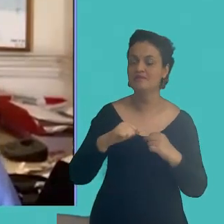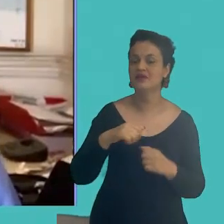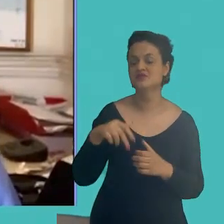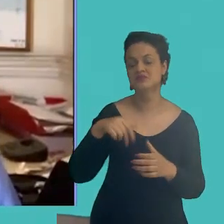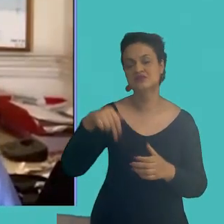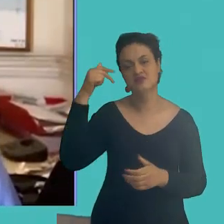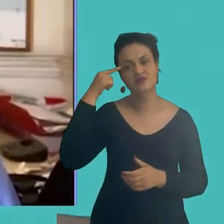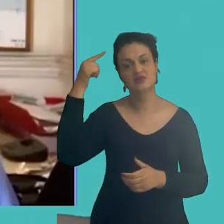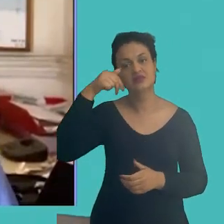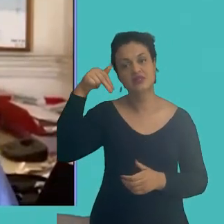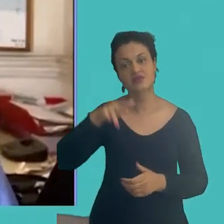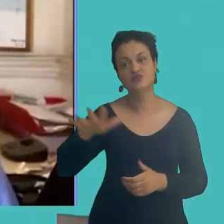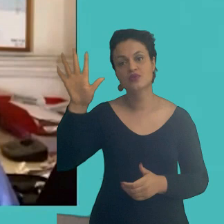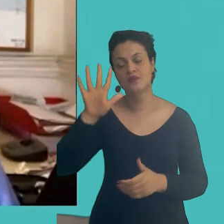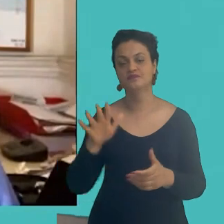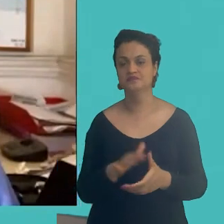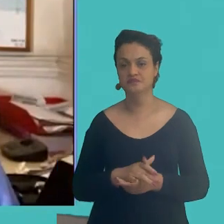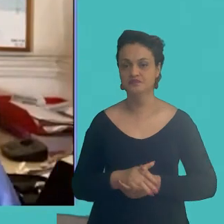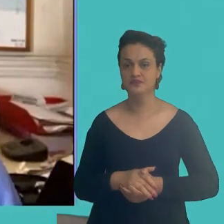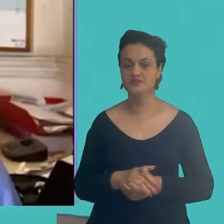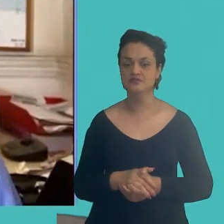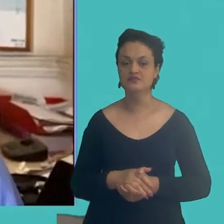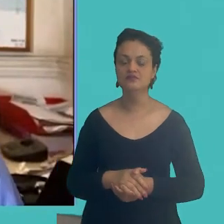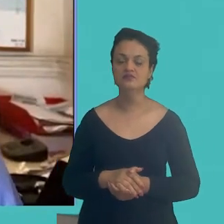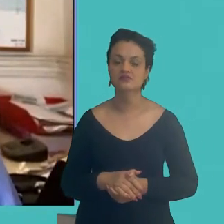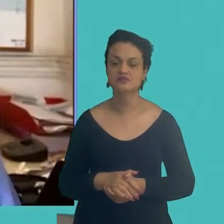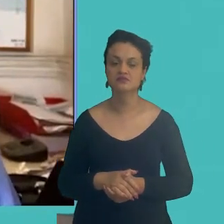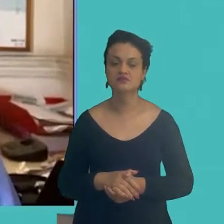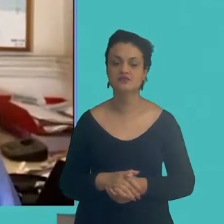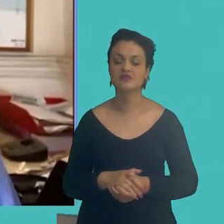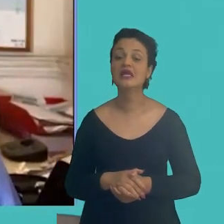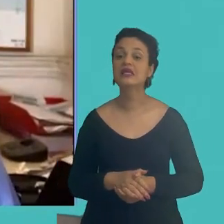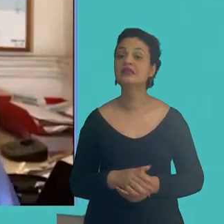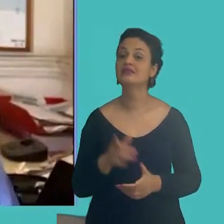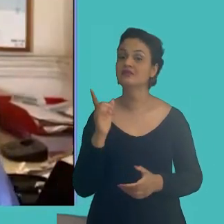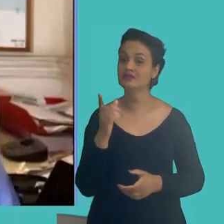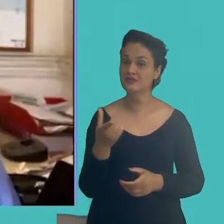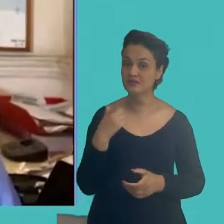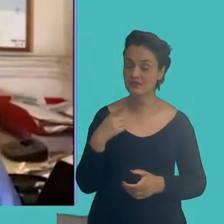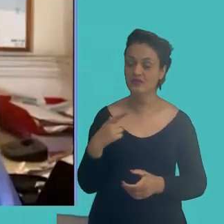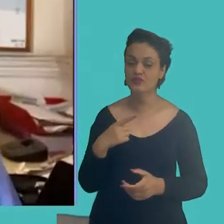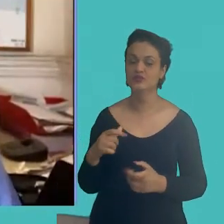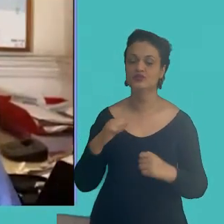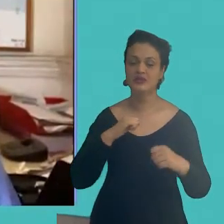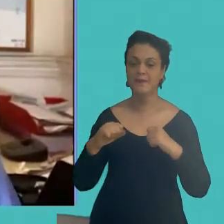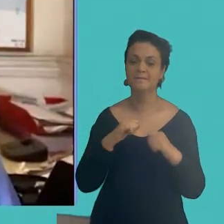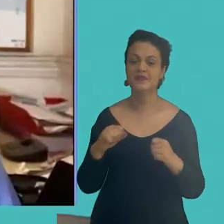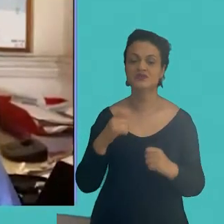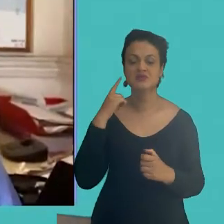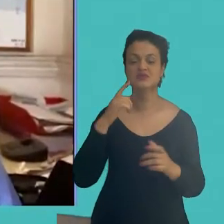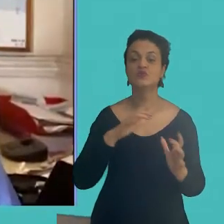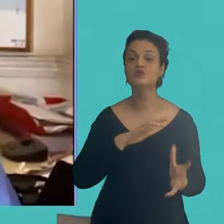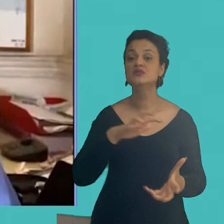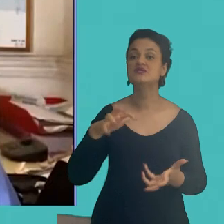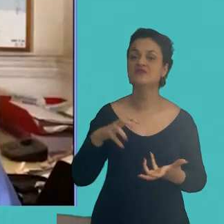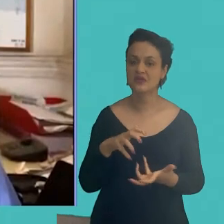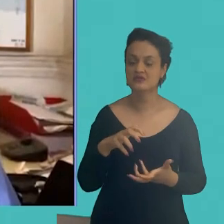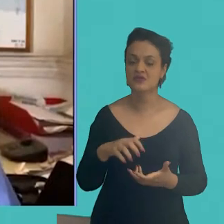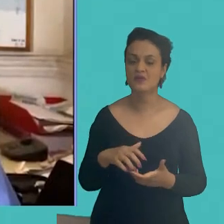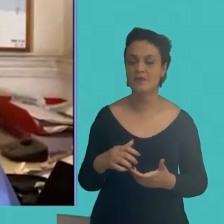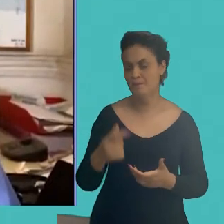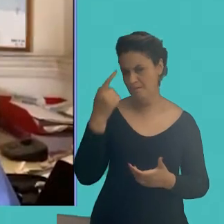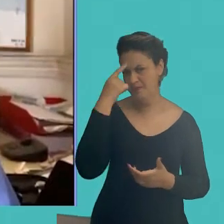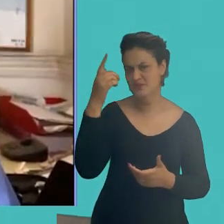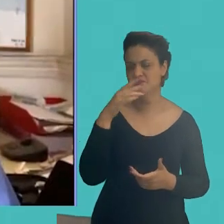Há uma notável tendência no debate universal, eu diria, sobretudo, estou falando de